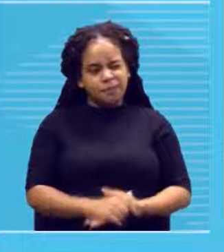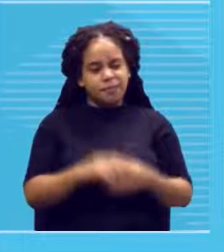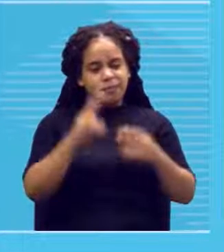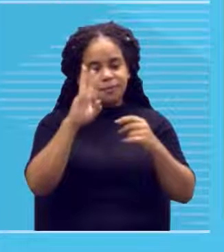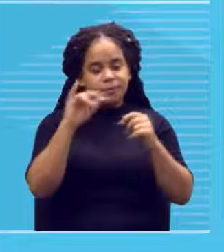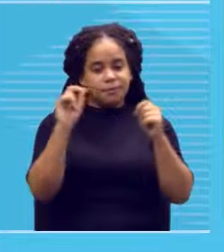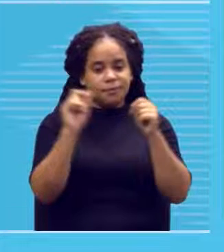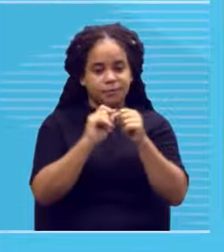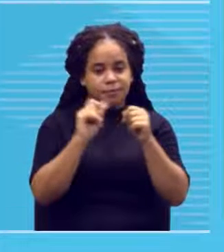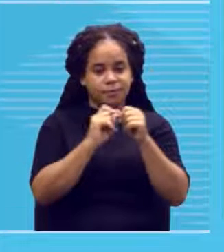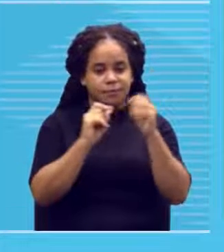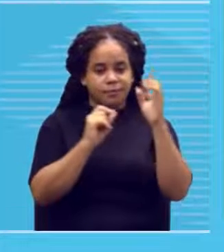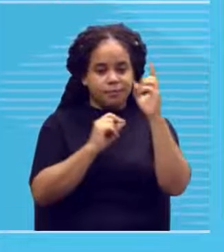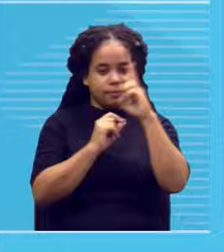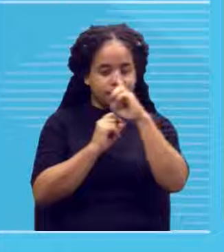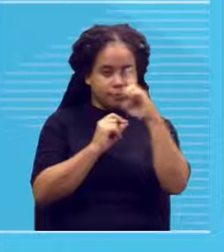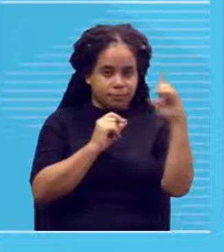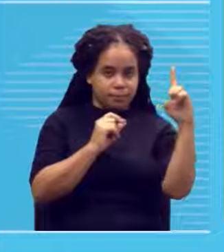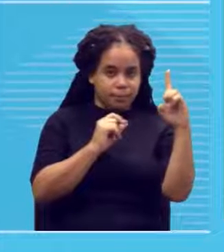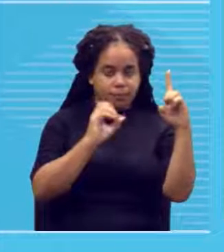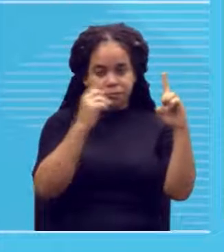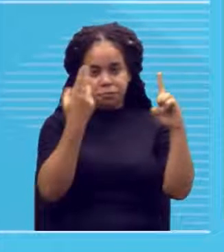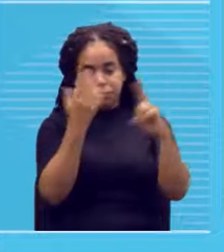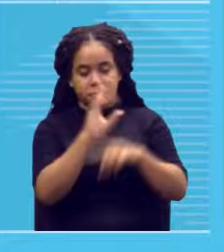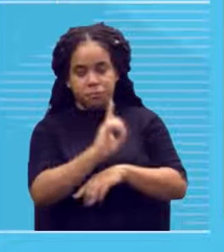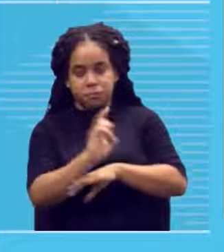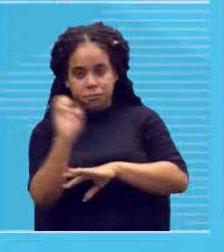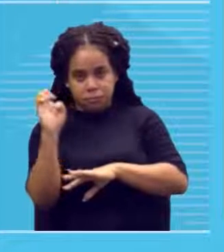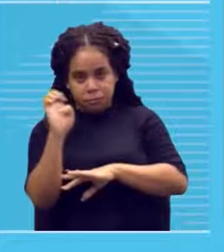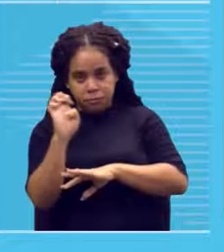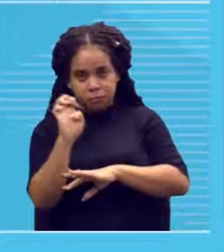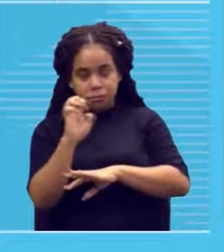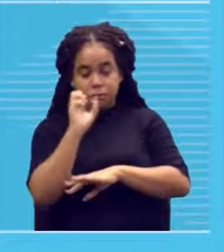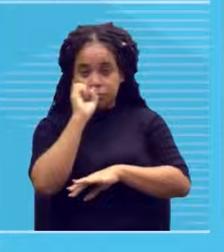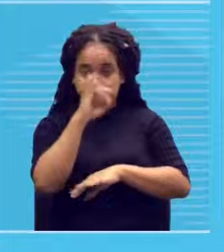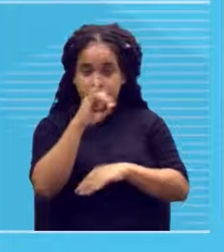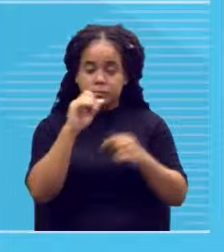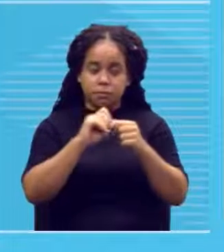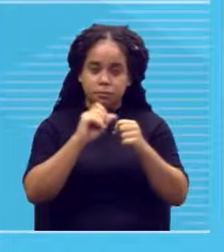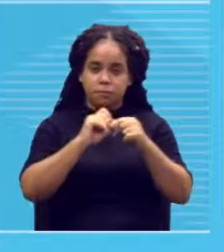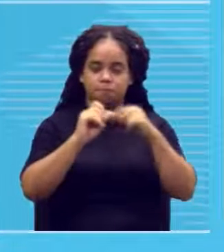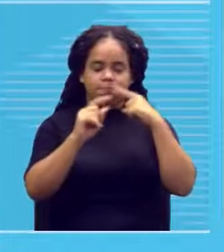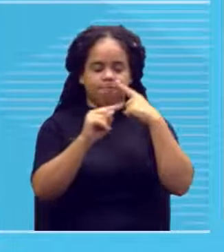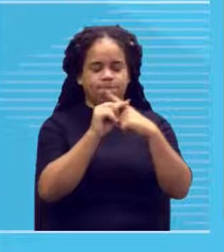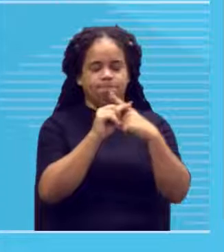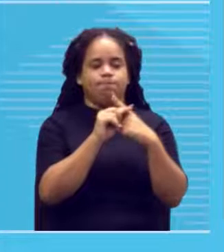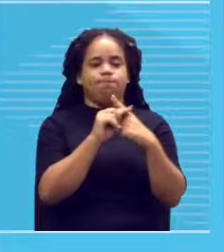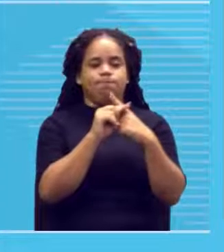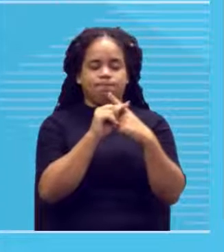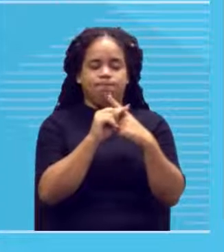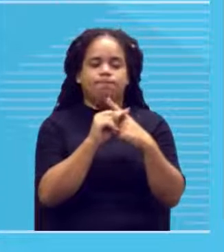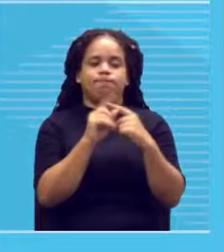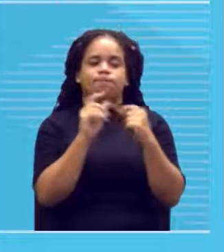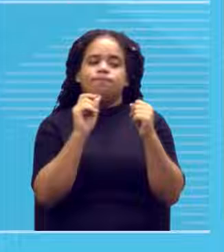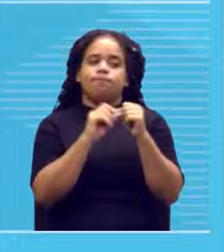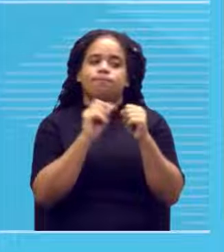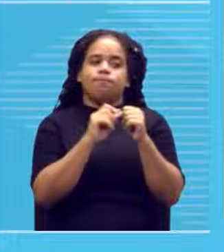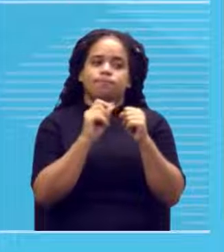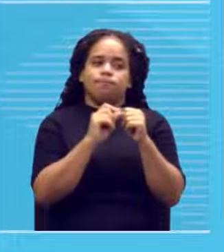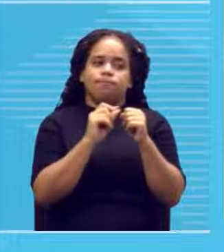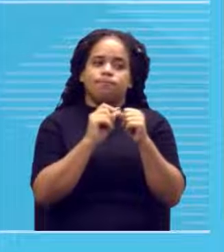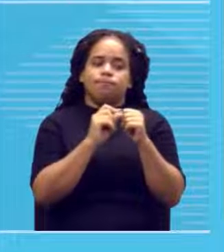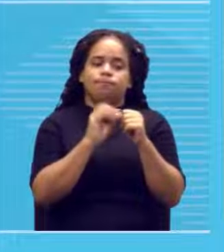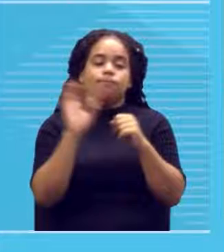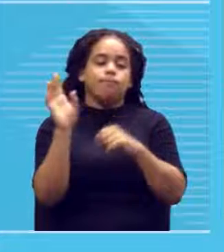ou a vírgula vai para a esquerda se você está multiplicando a vírgula vai para a